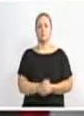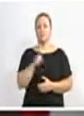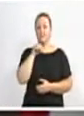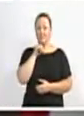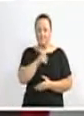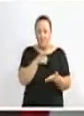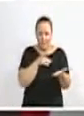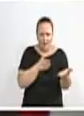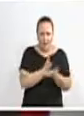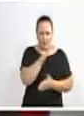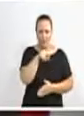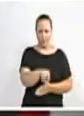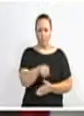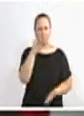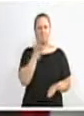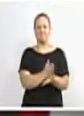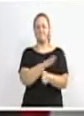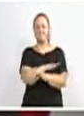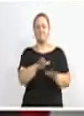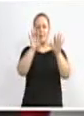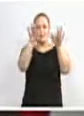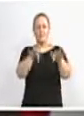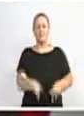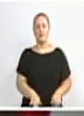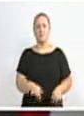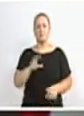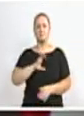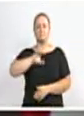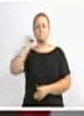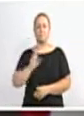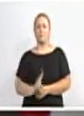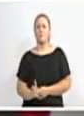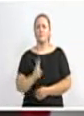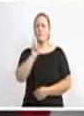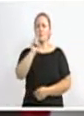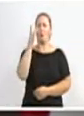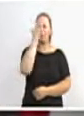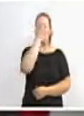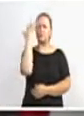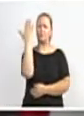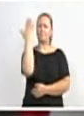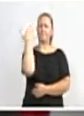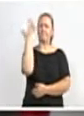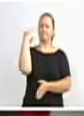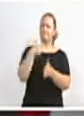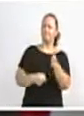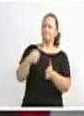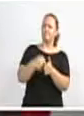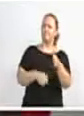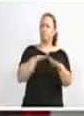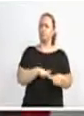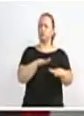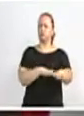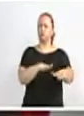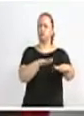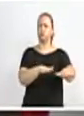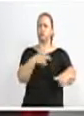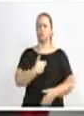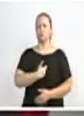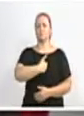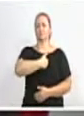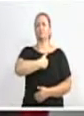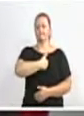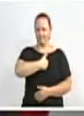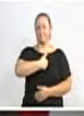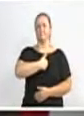trabalhadores e das trabalhadoras buscadas e conquistadas a duras penas a partir da era Getúlio Vargas. Vão